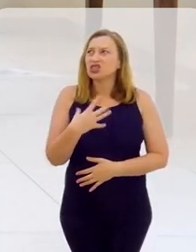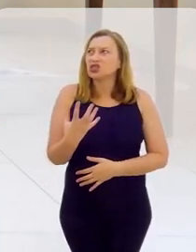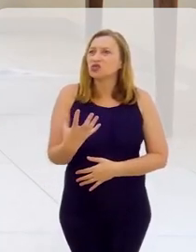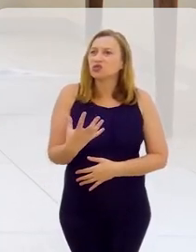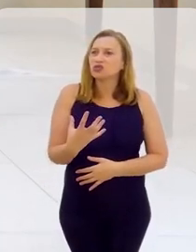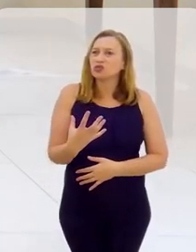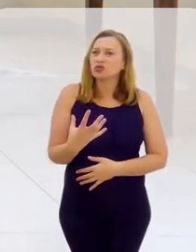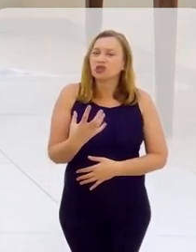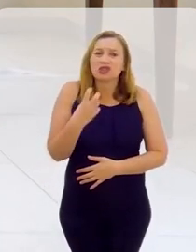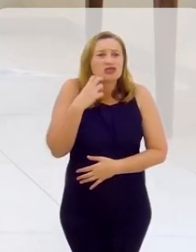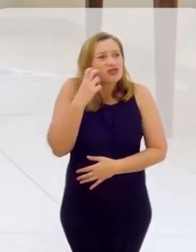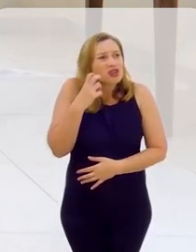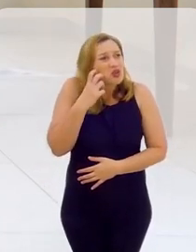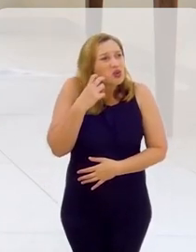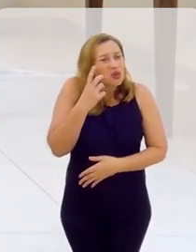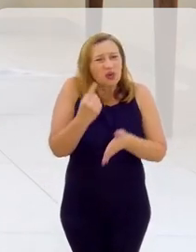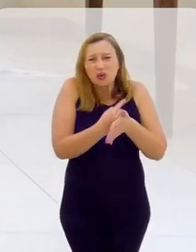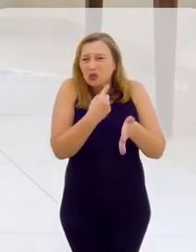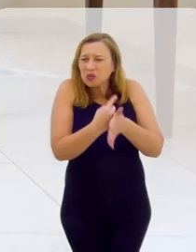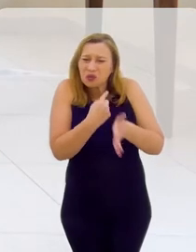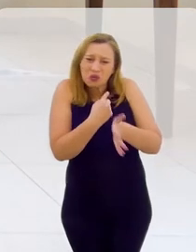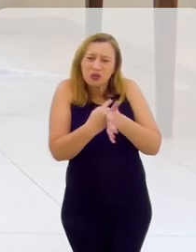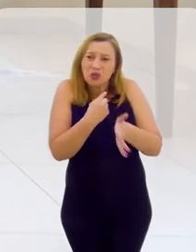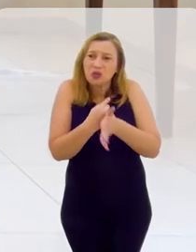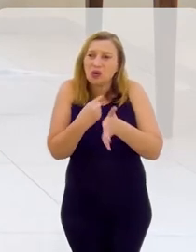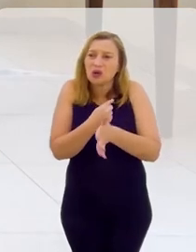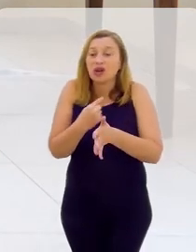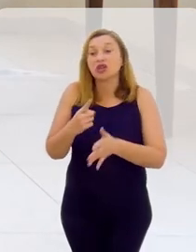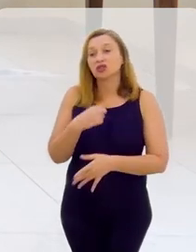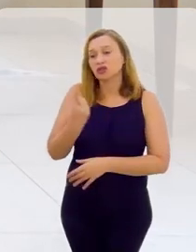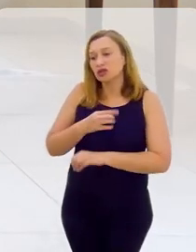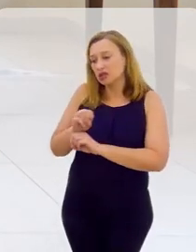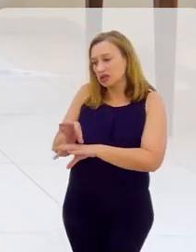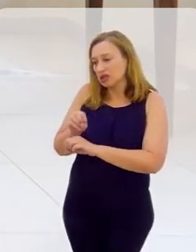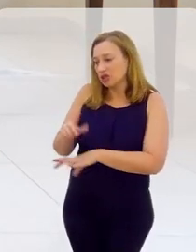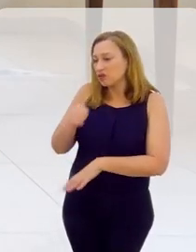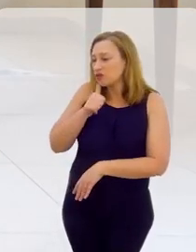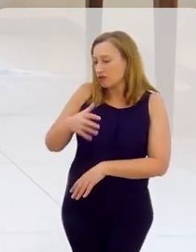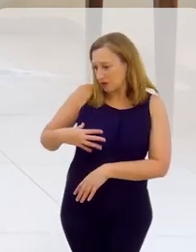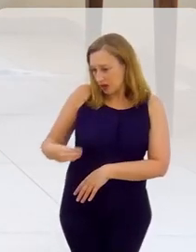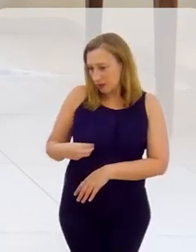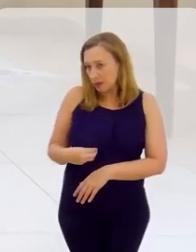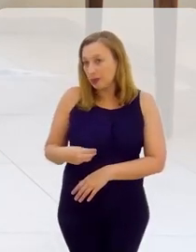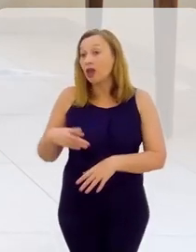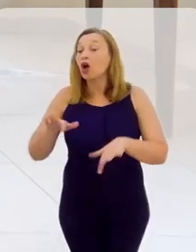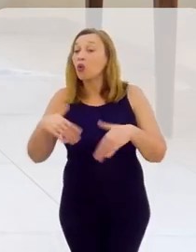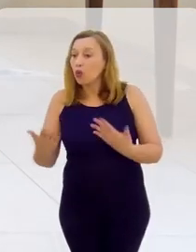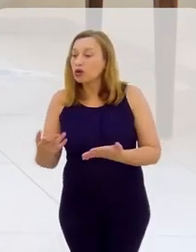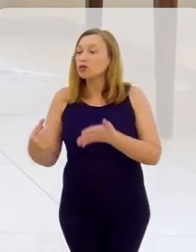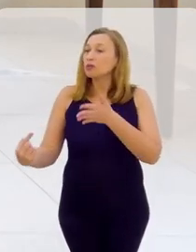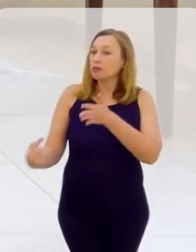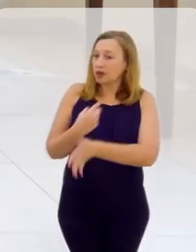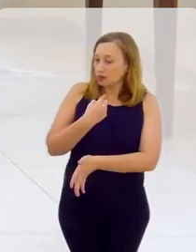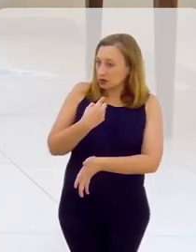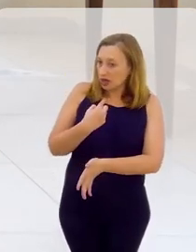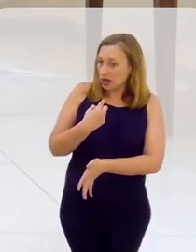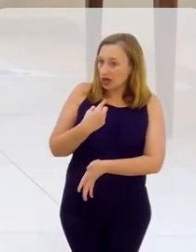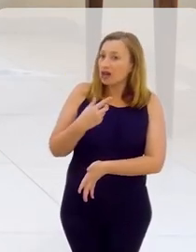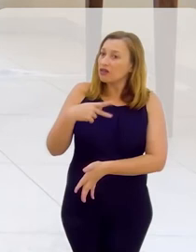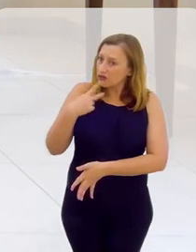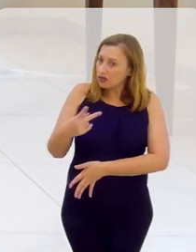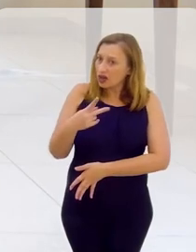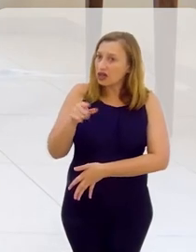muito inadequada, se sentindo constrangida com essas perguntas. E nós ensinamos para ela, falei, filha, quando eles te